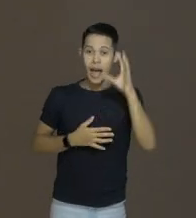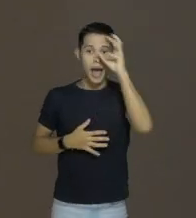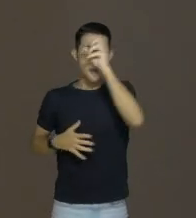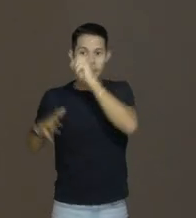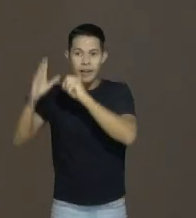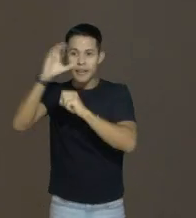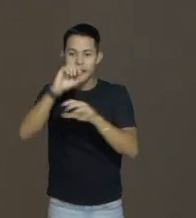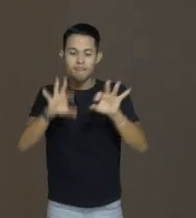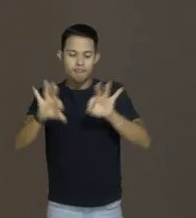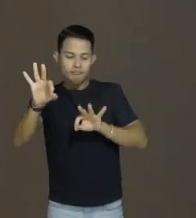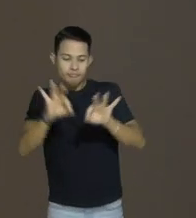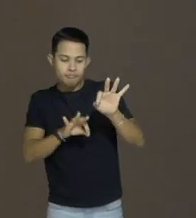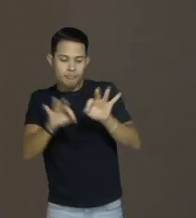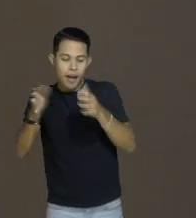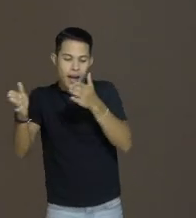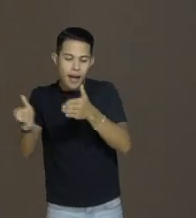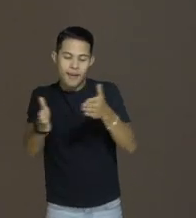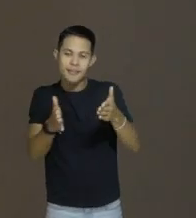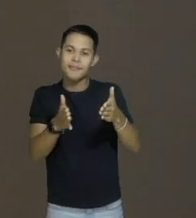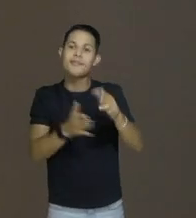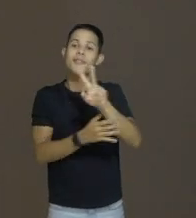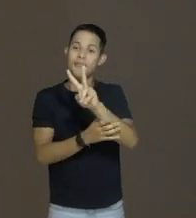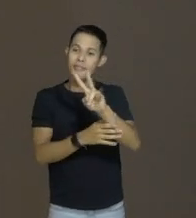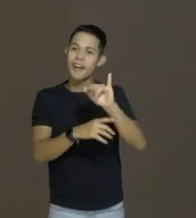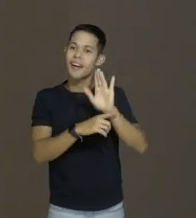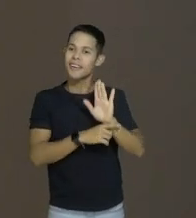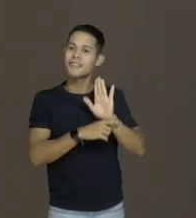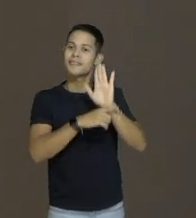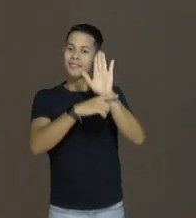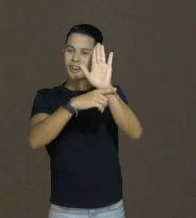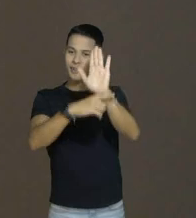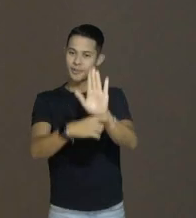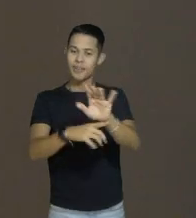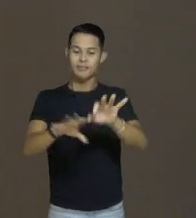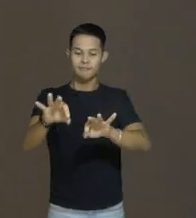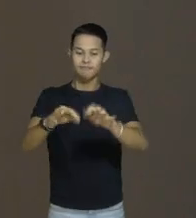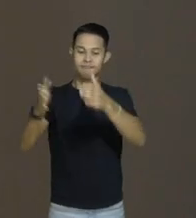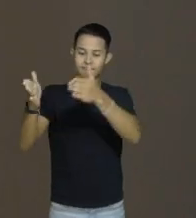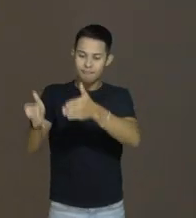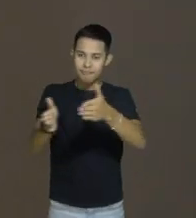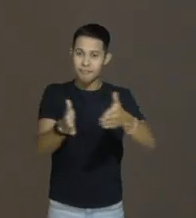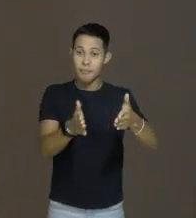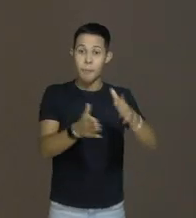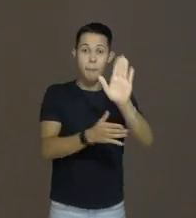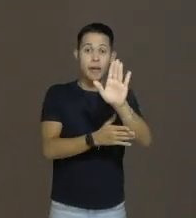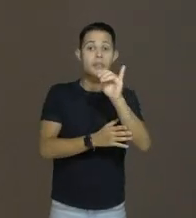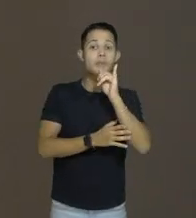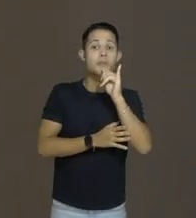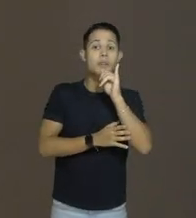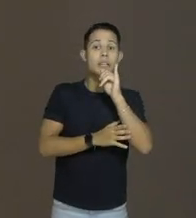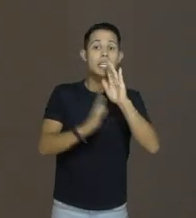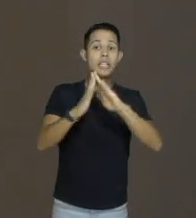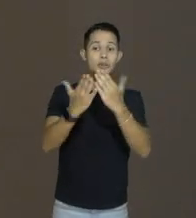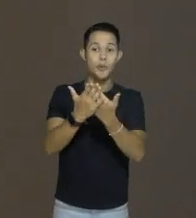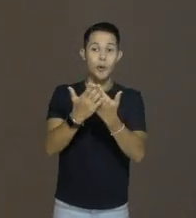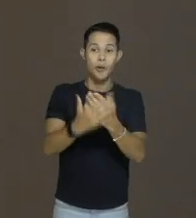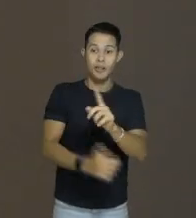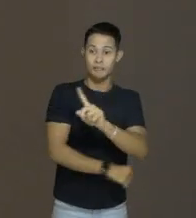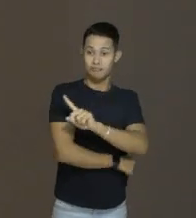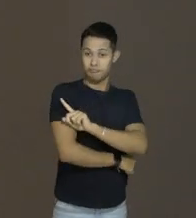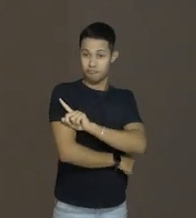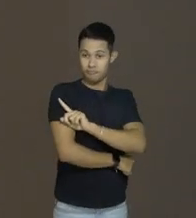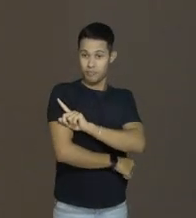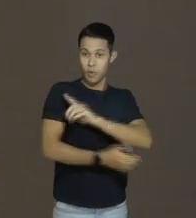isso vai ajudar ela, né? Mas, quando ela entra numa primeira série, que ela tem que ficar 4 horas sentada, ela tem que